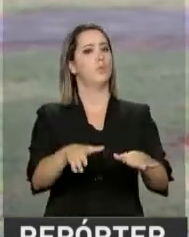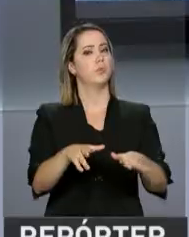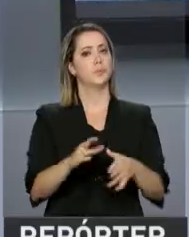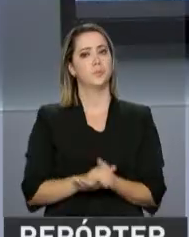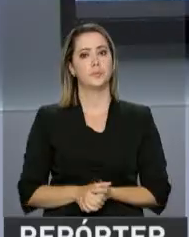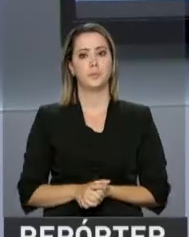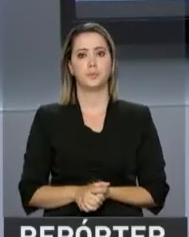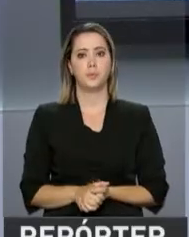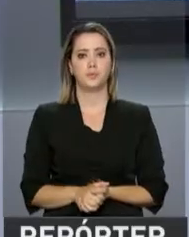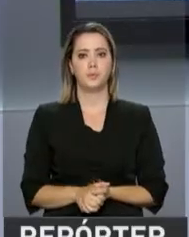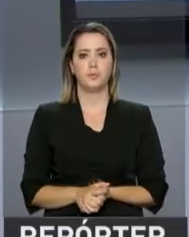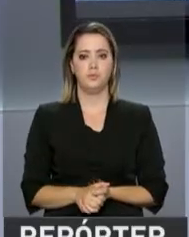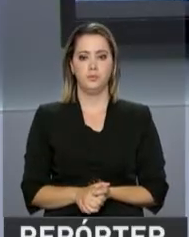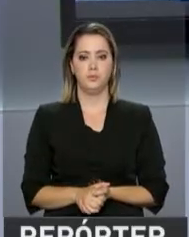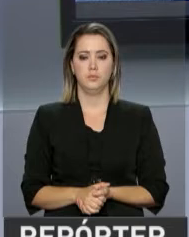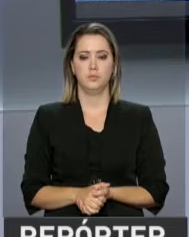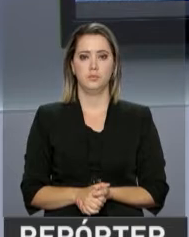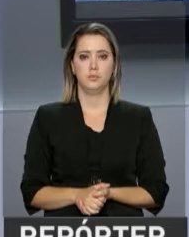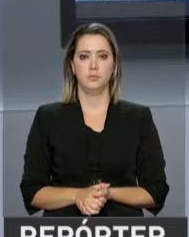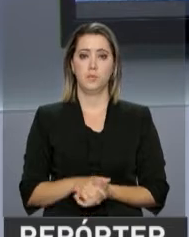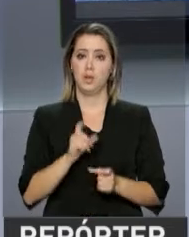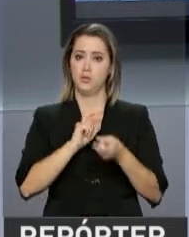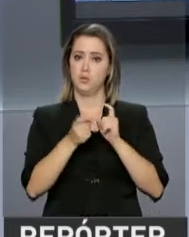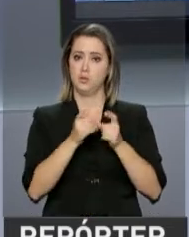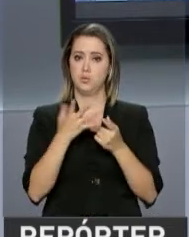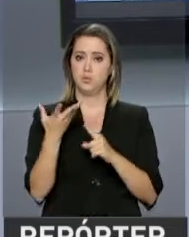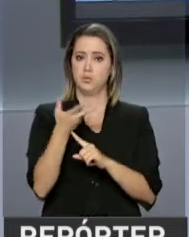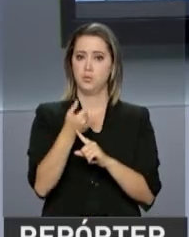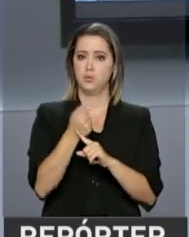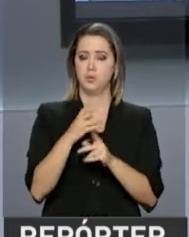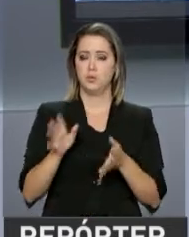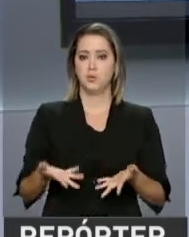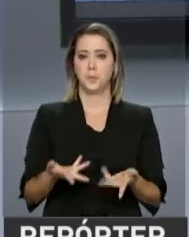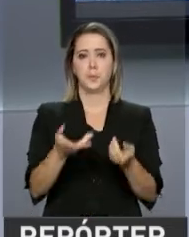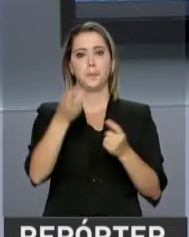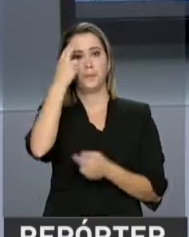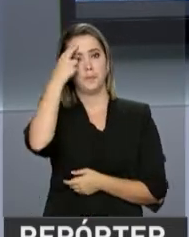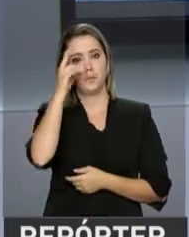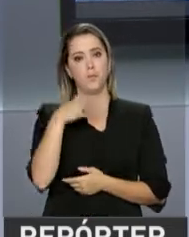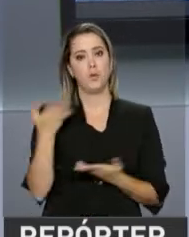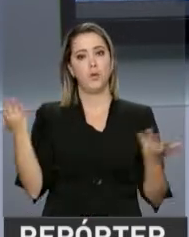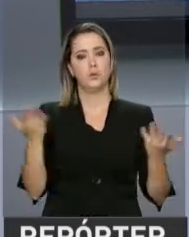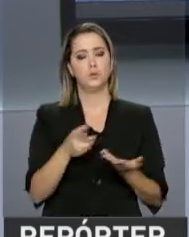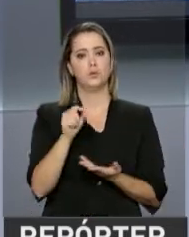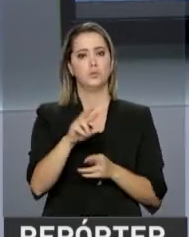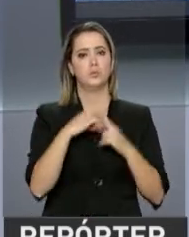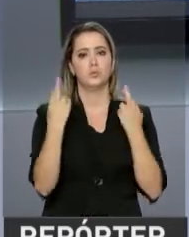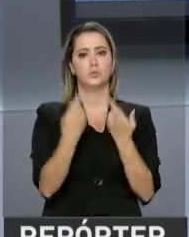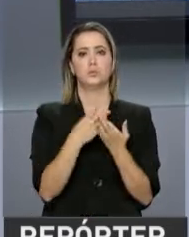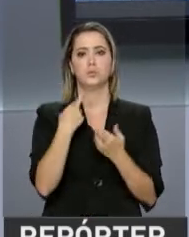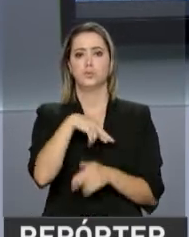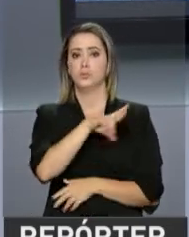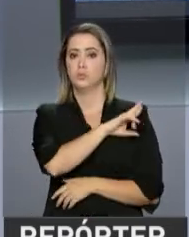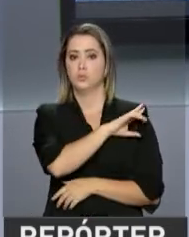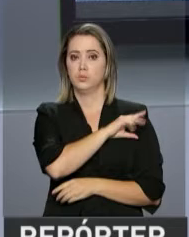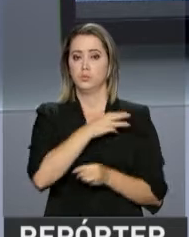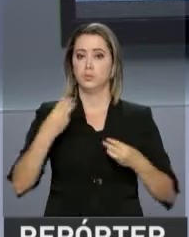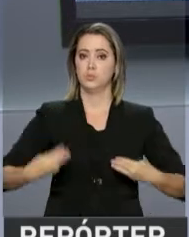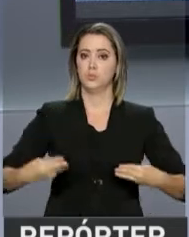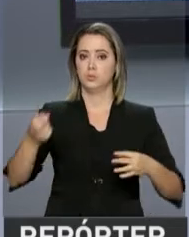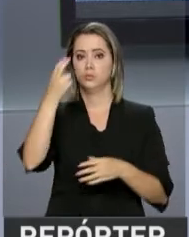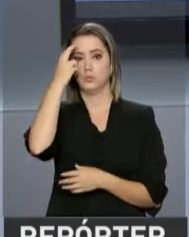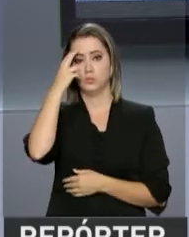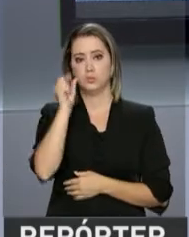né gestores partidas e produtores culturais participam de reuniões com representantes do ministério